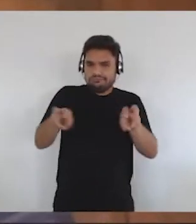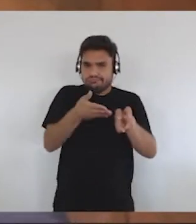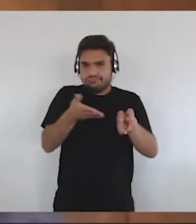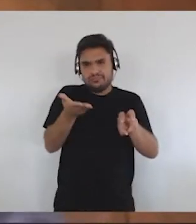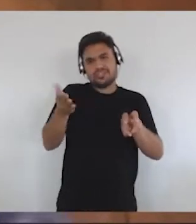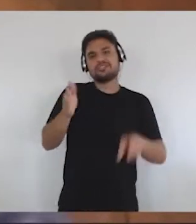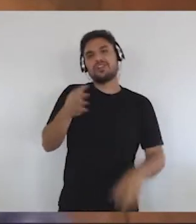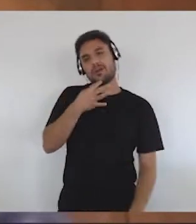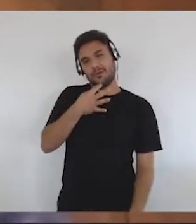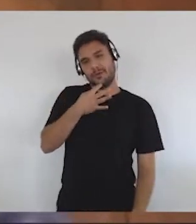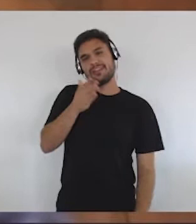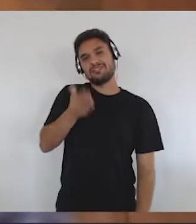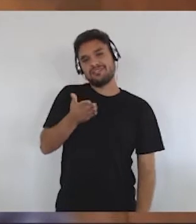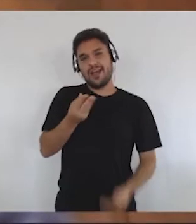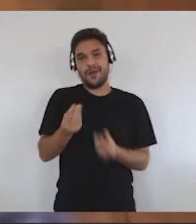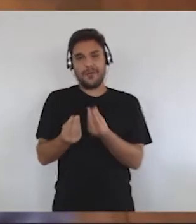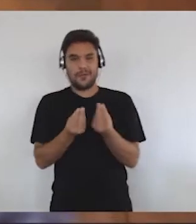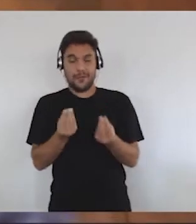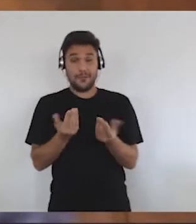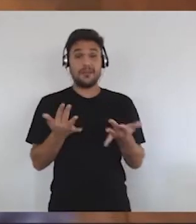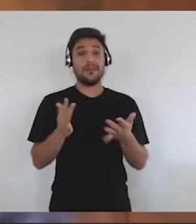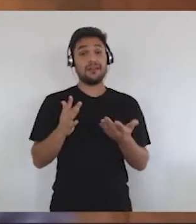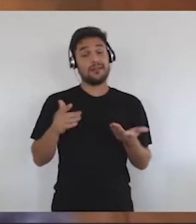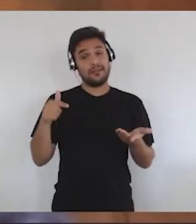conhecida e nós teremos